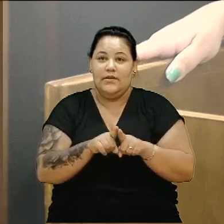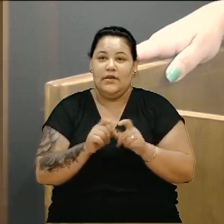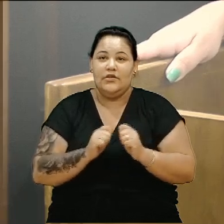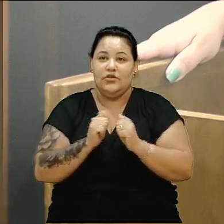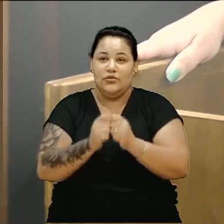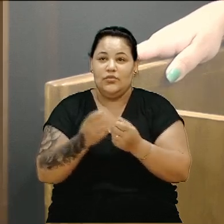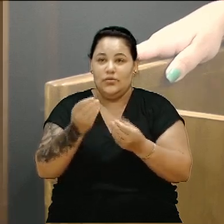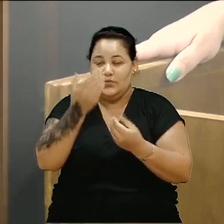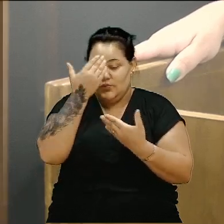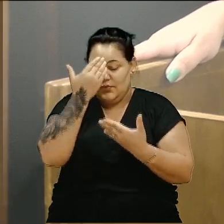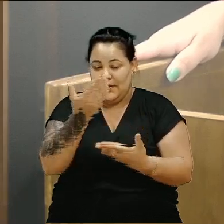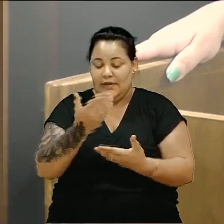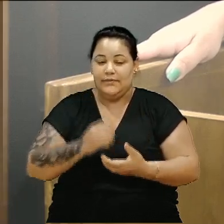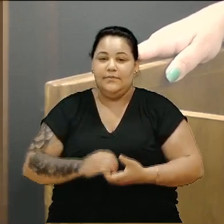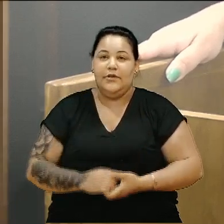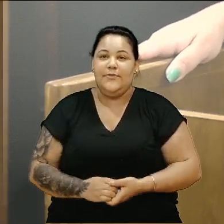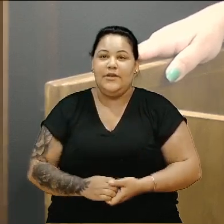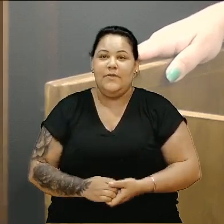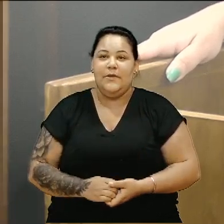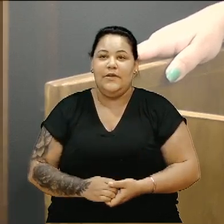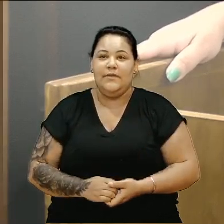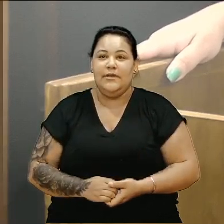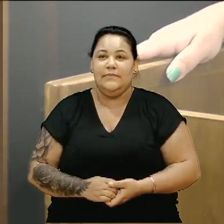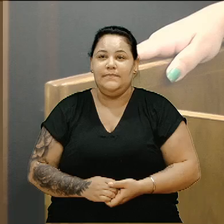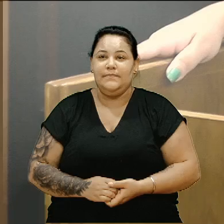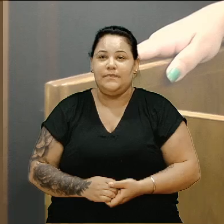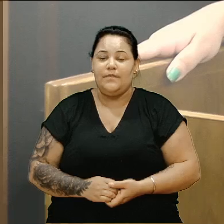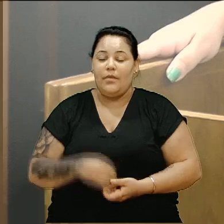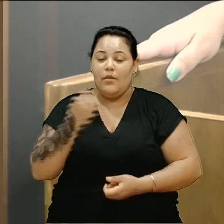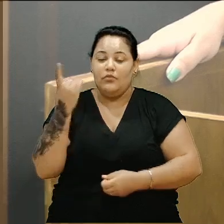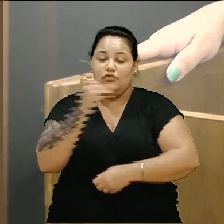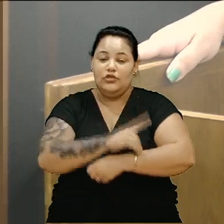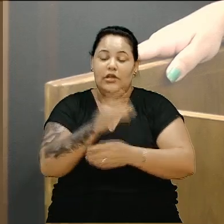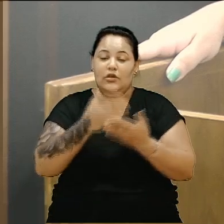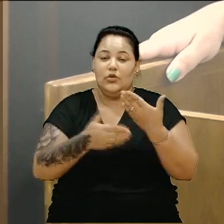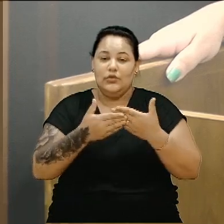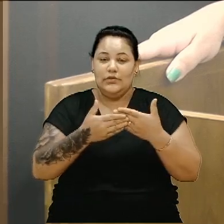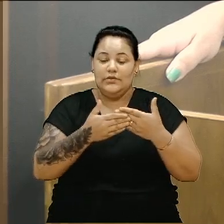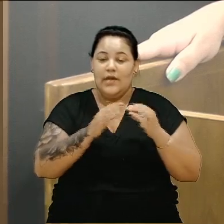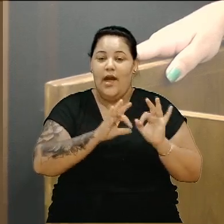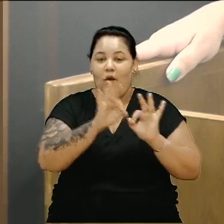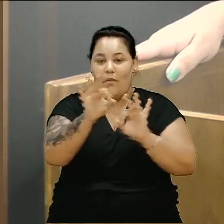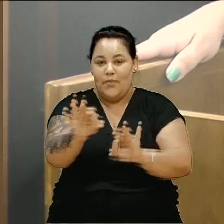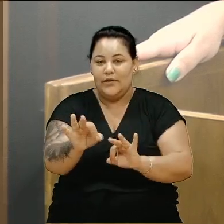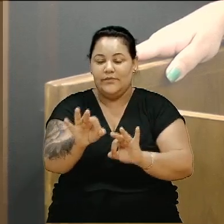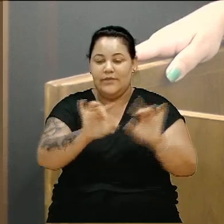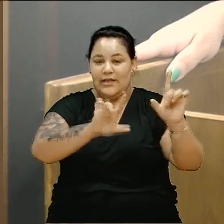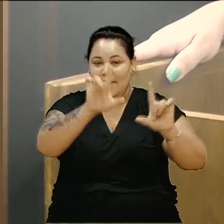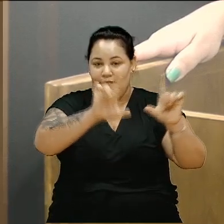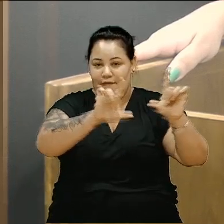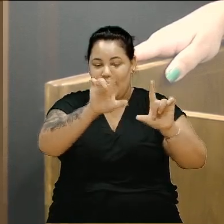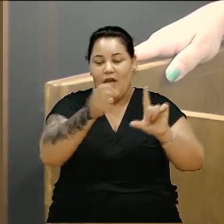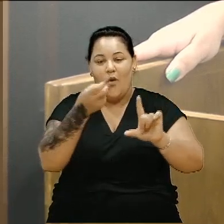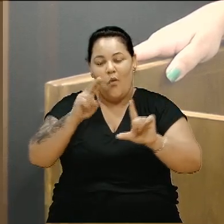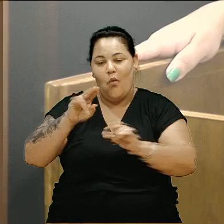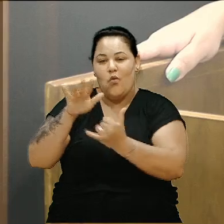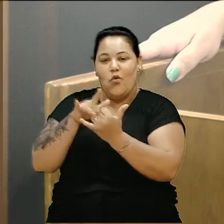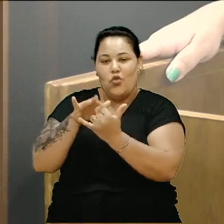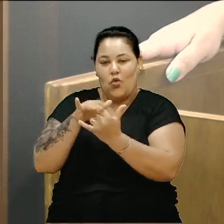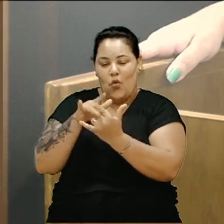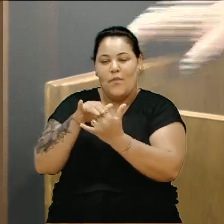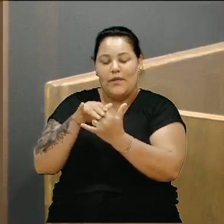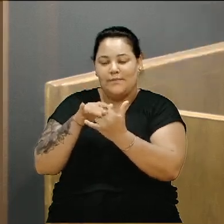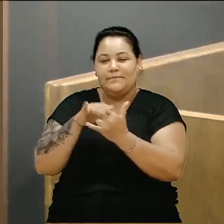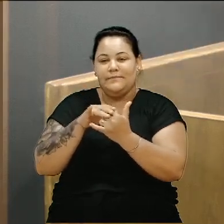Muito obrigado. E um bom dia a todos que nos assistem através do canal 16 ou do YouTube, através da